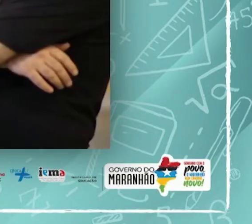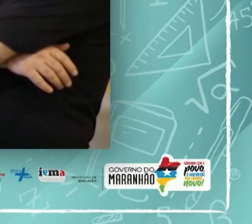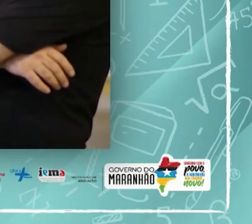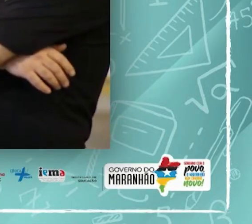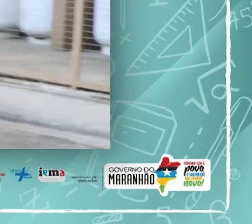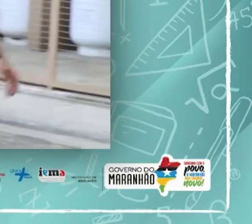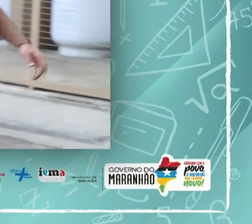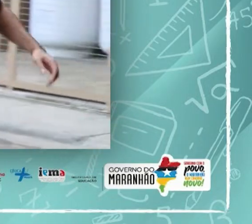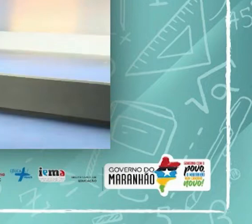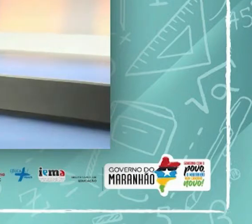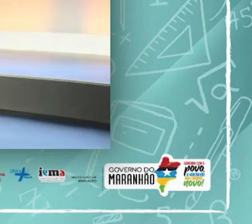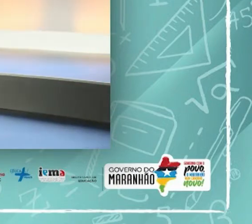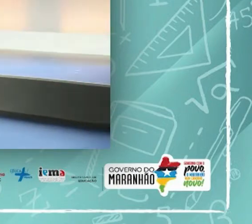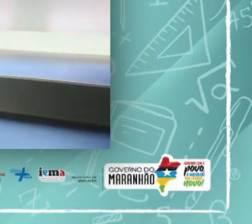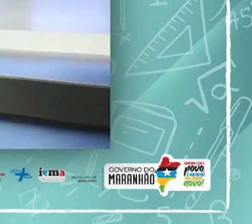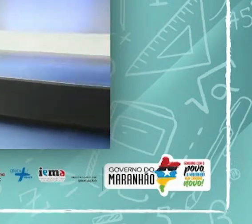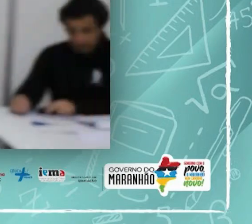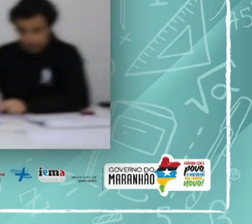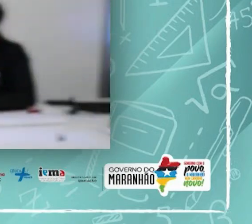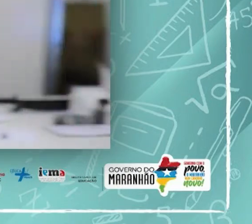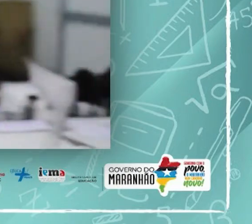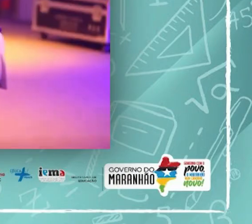E aí